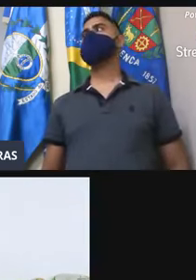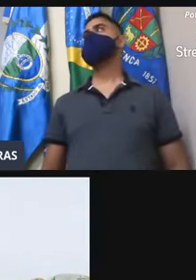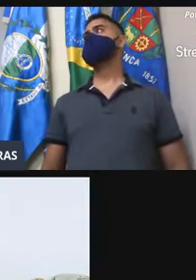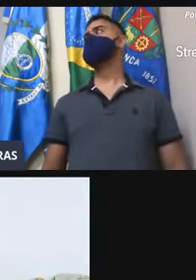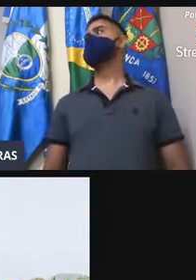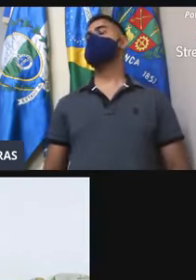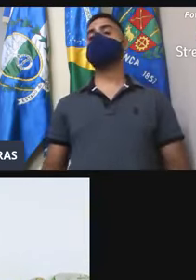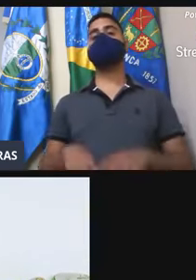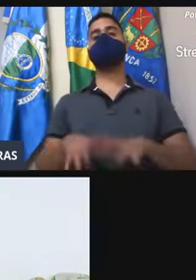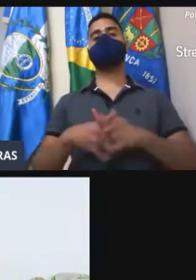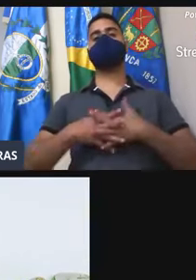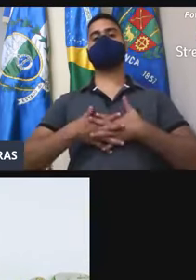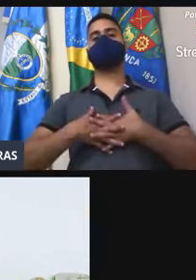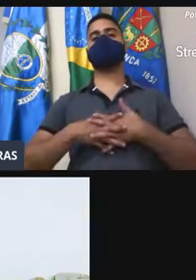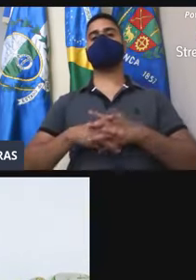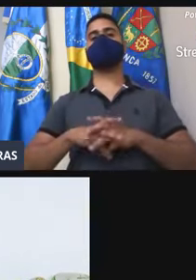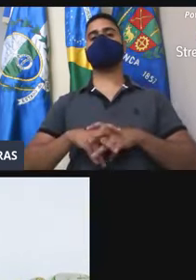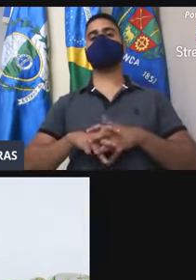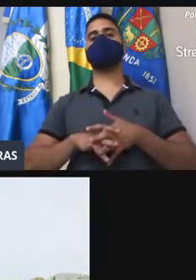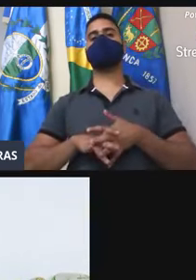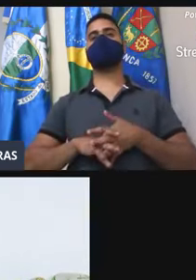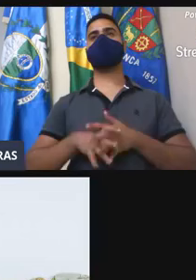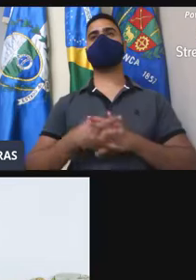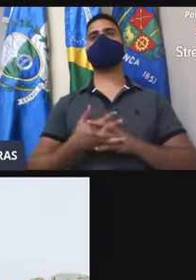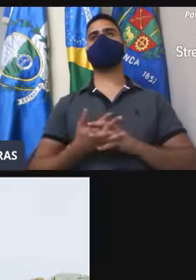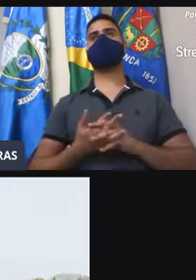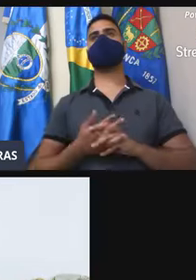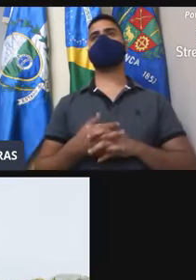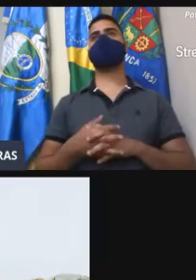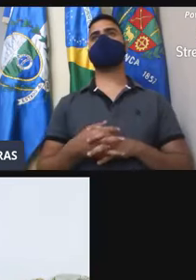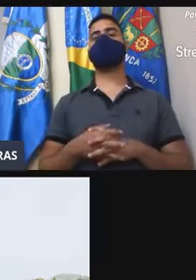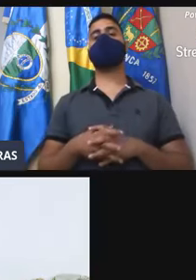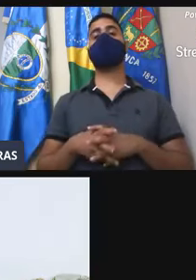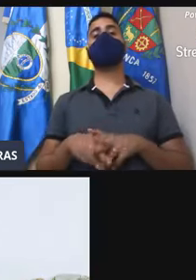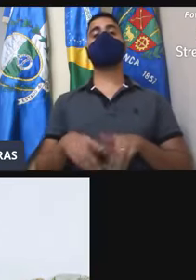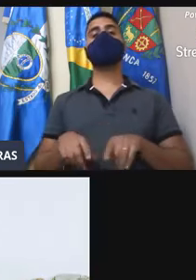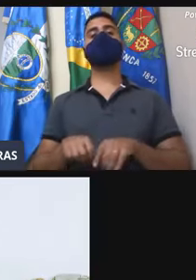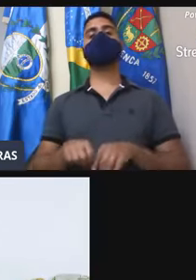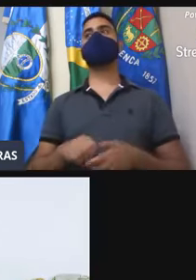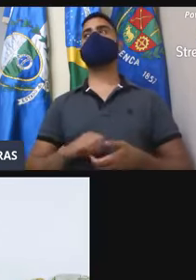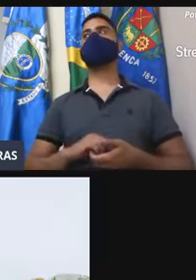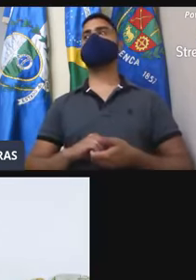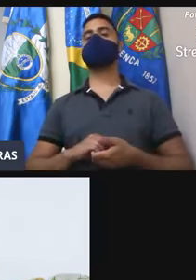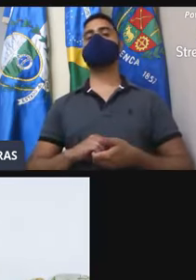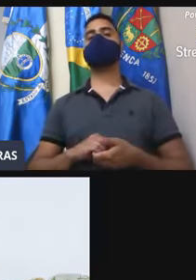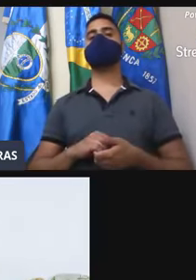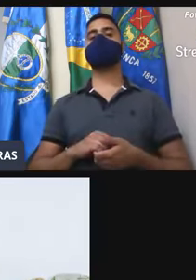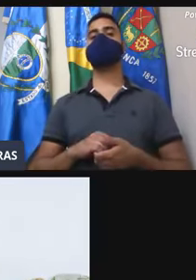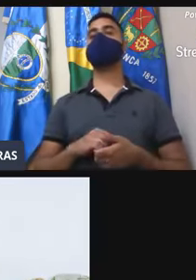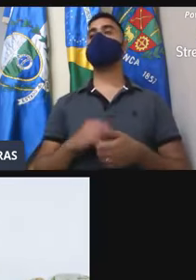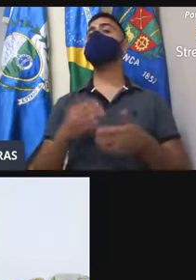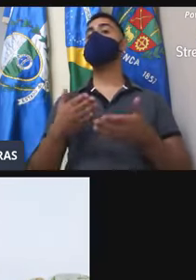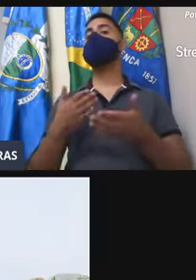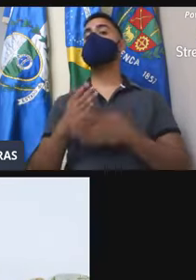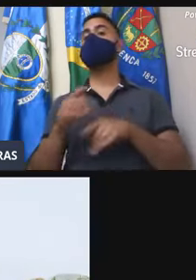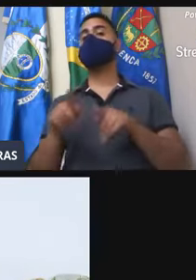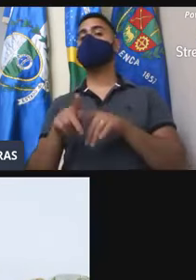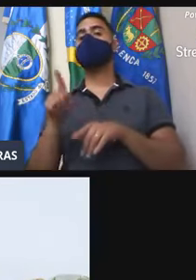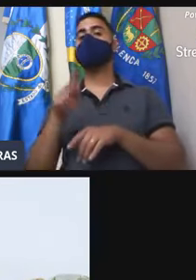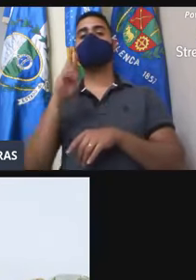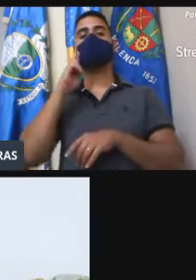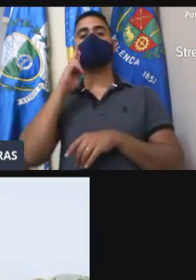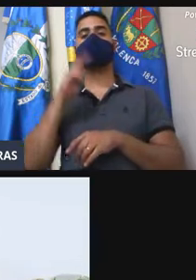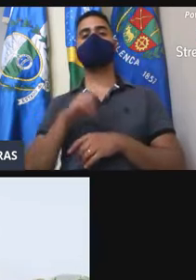Aprovo. Vereadora Michele Cabral. Paulo Celso Alves Pena. Pedro Paulo Magalhães Graça, aprova. Professor